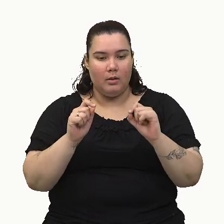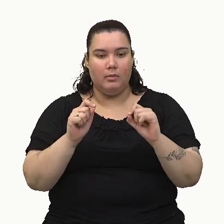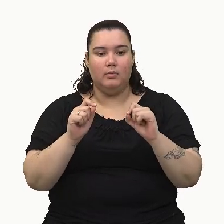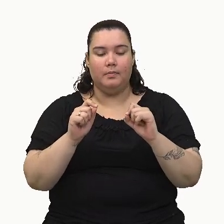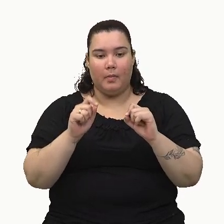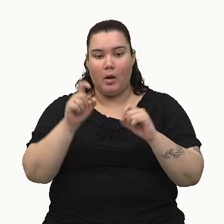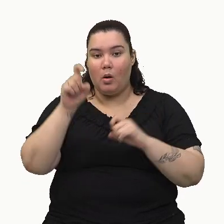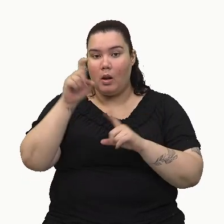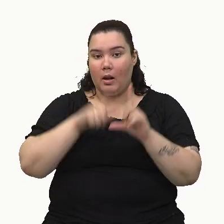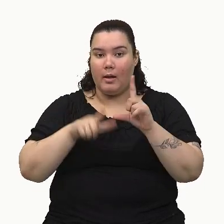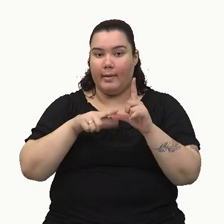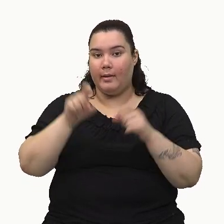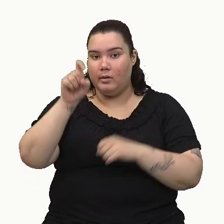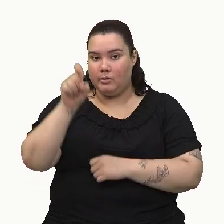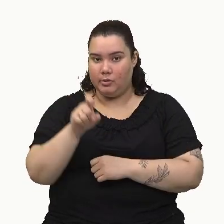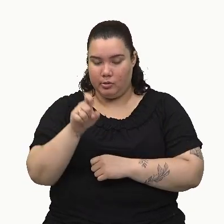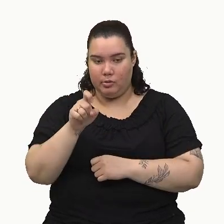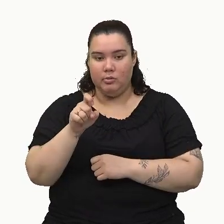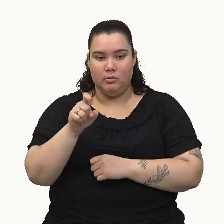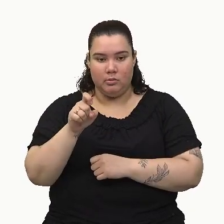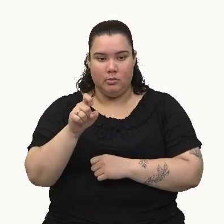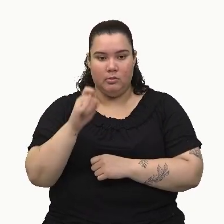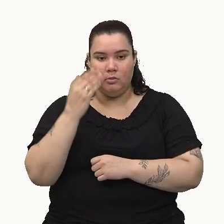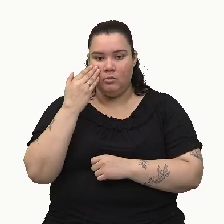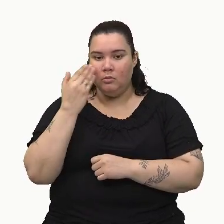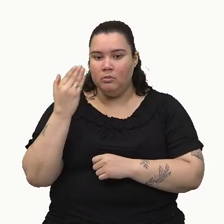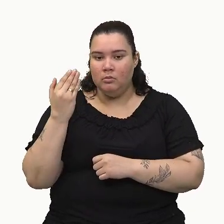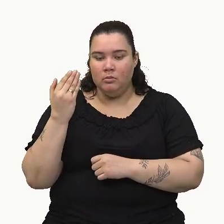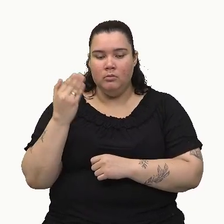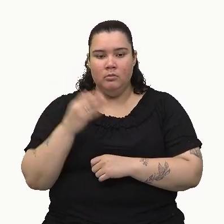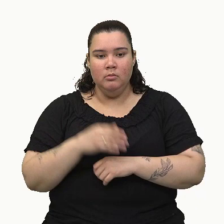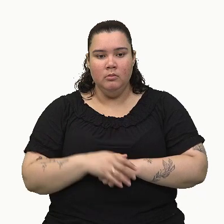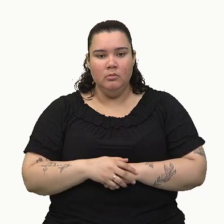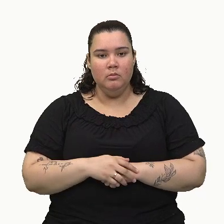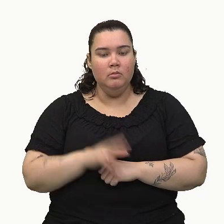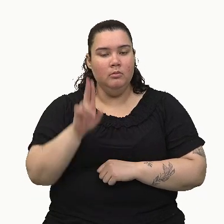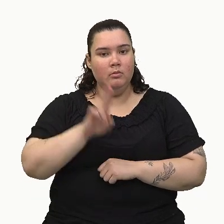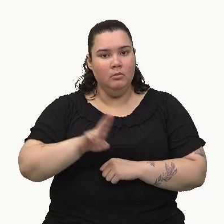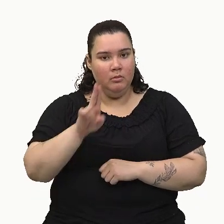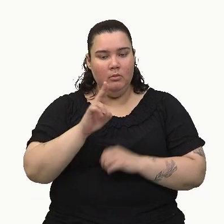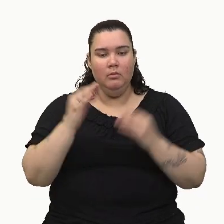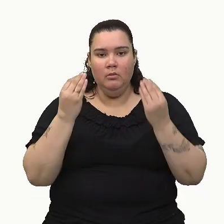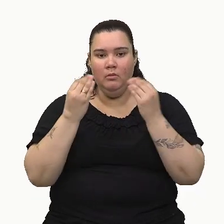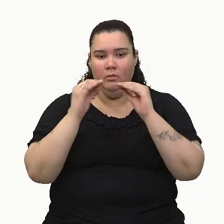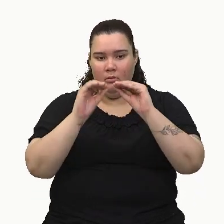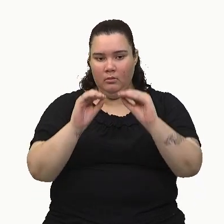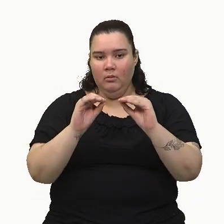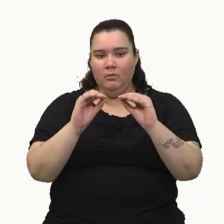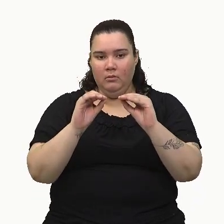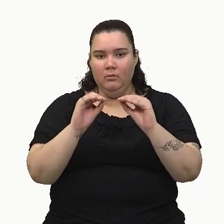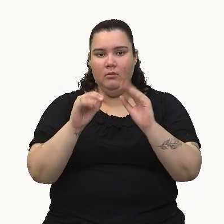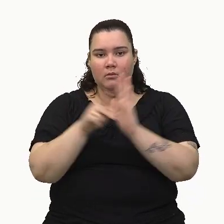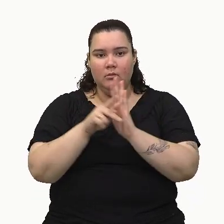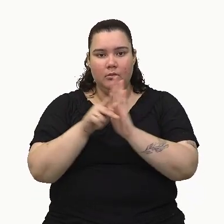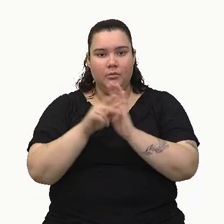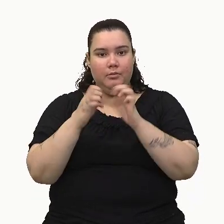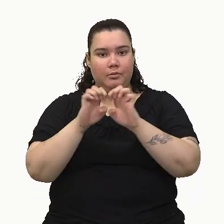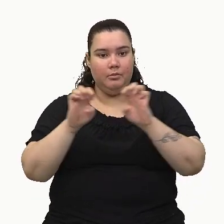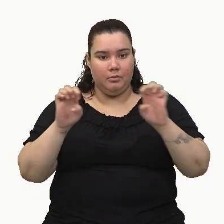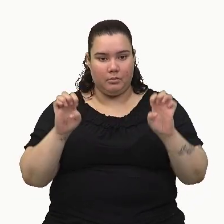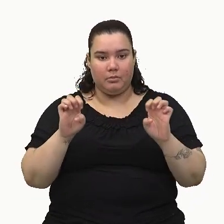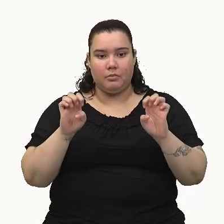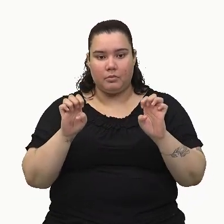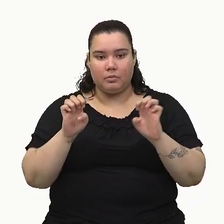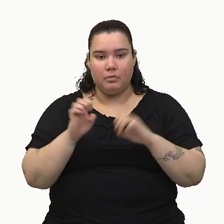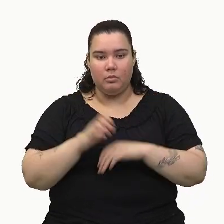com x, que é essa letra que está sendo determinada, ou está sendo... é determinada a